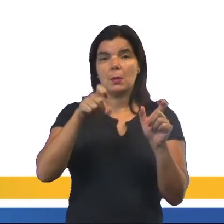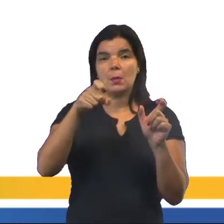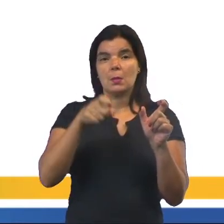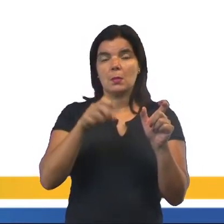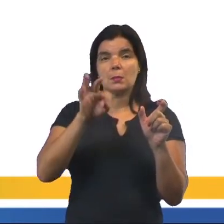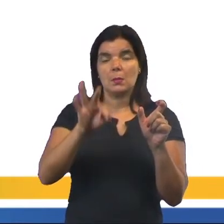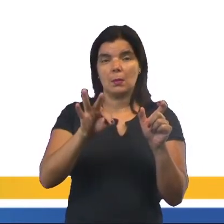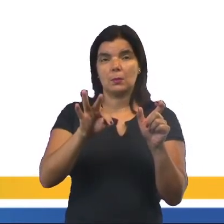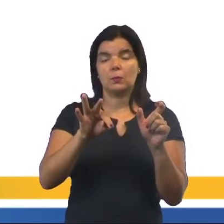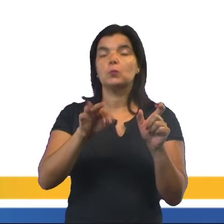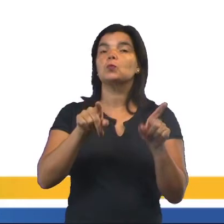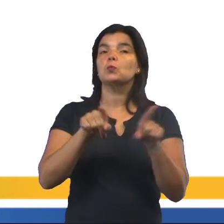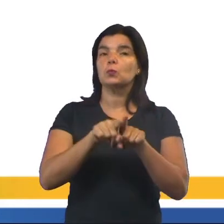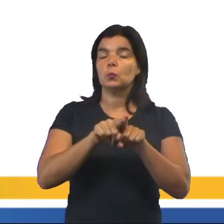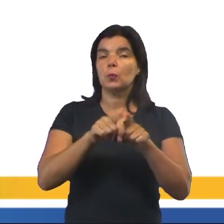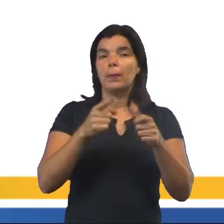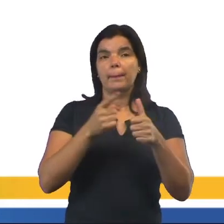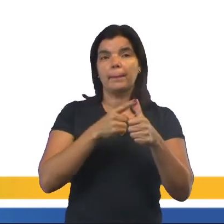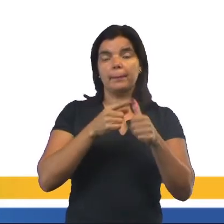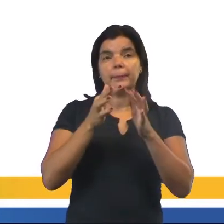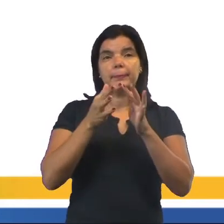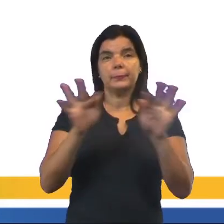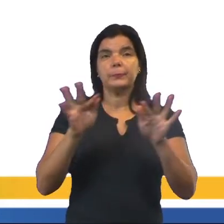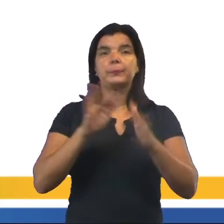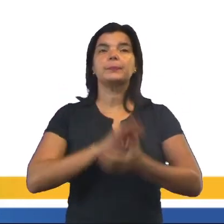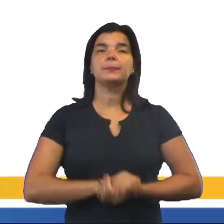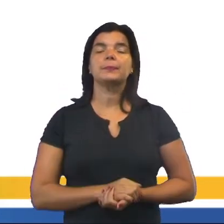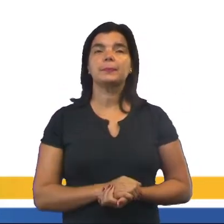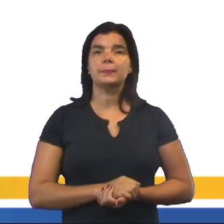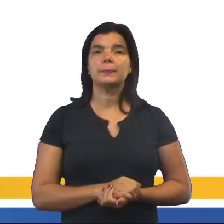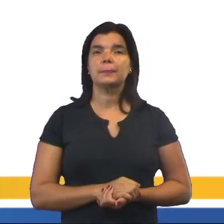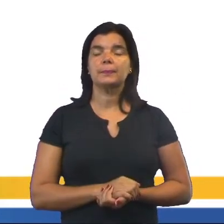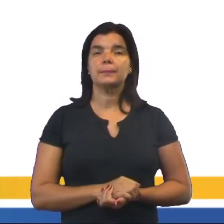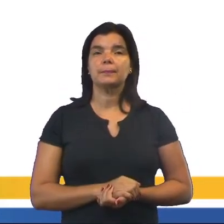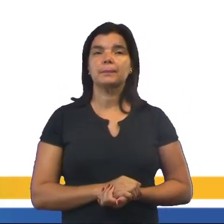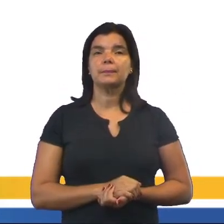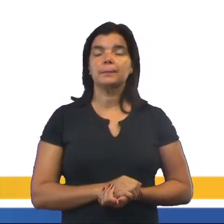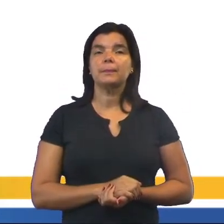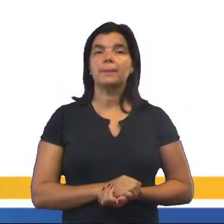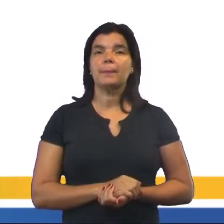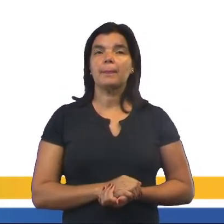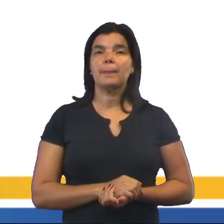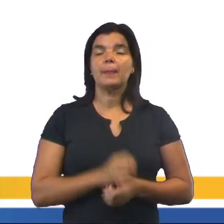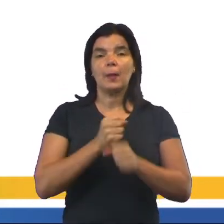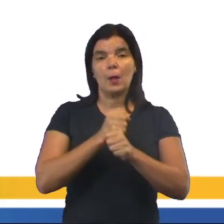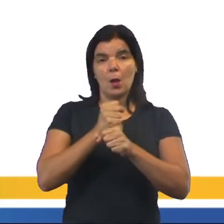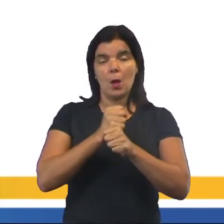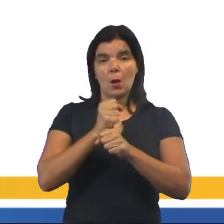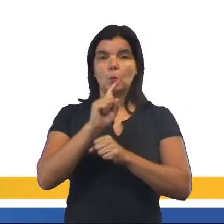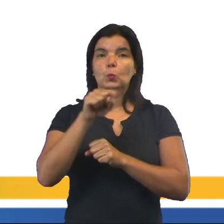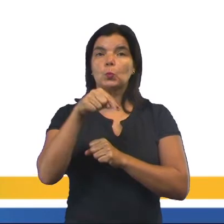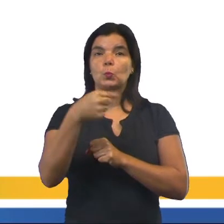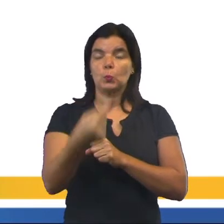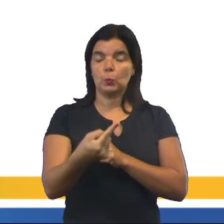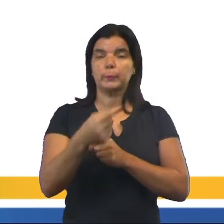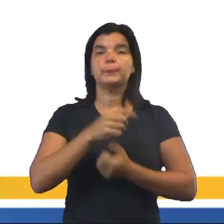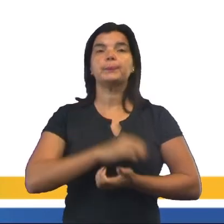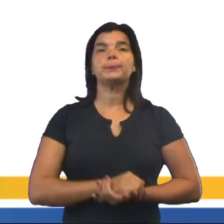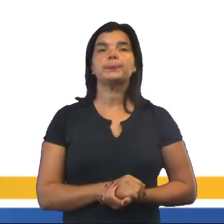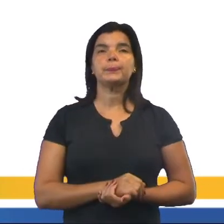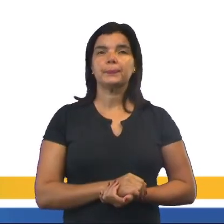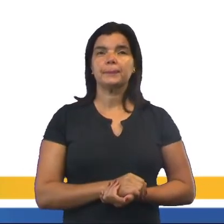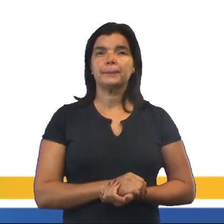next. No caso da primeira frase, aí da primeira expressão, next year, ano que vem, ou próximo